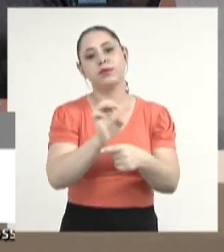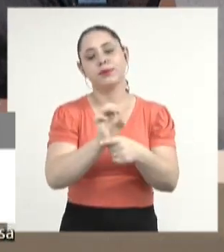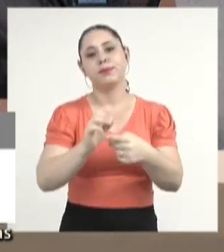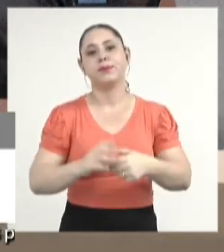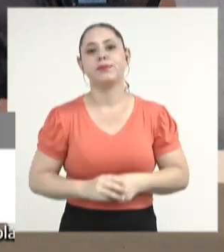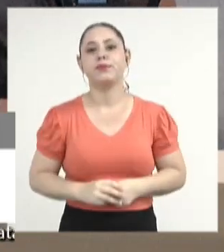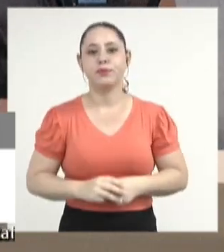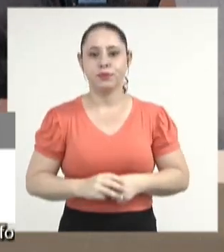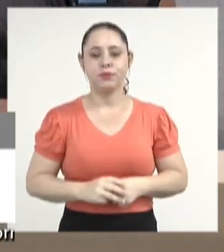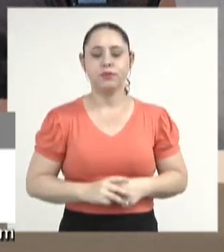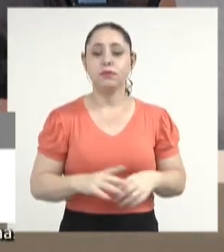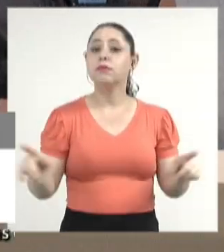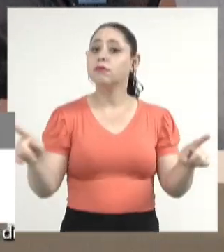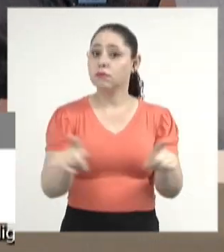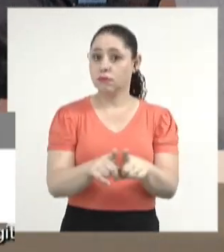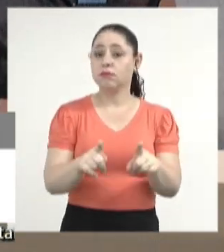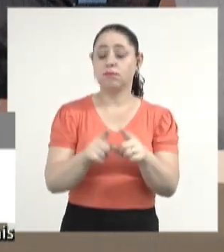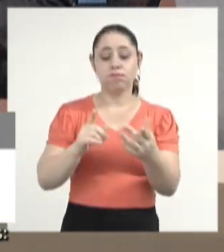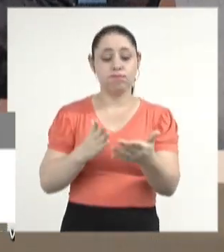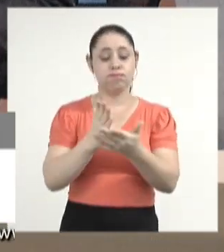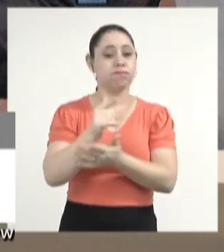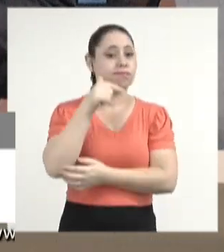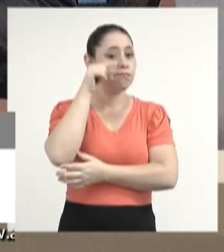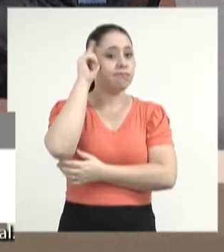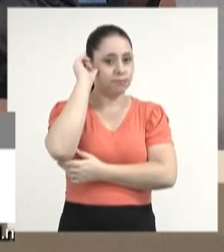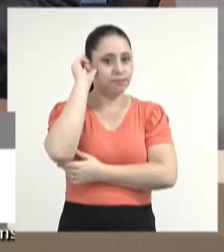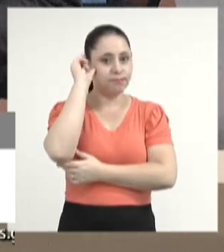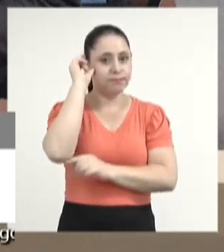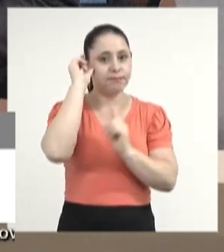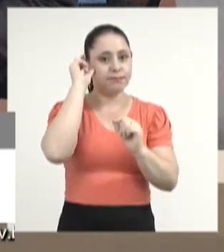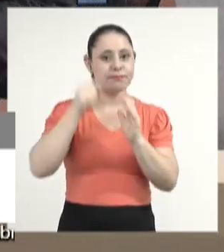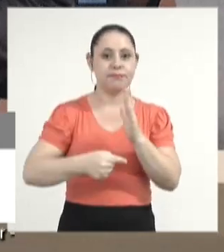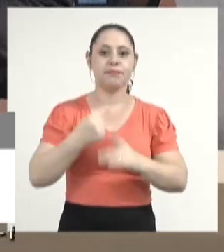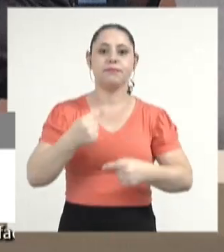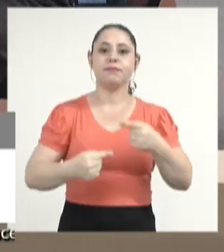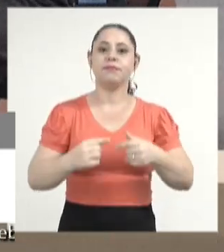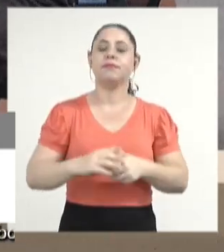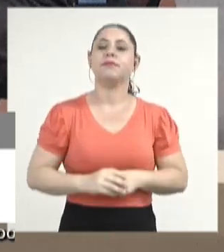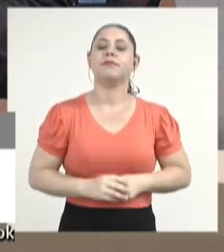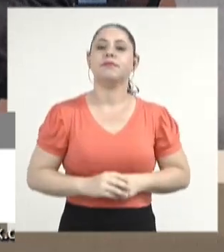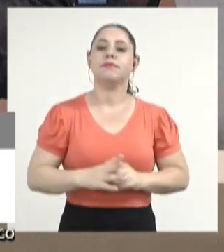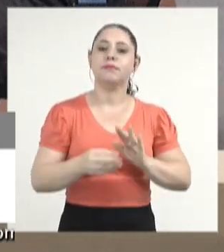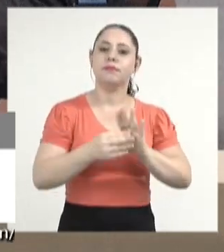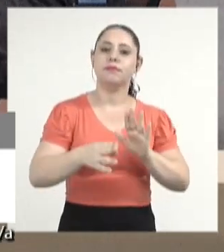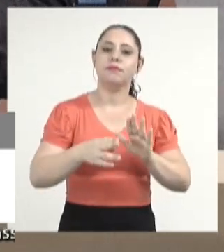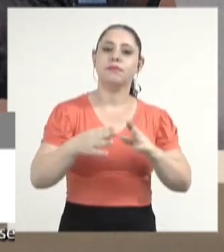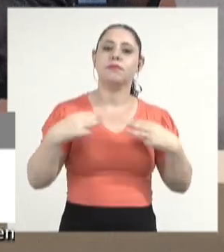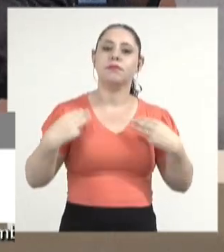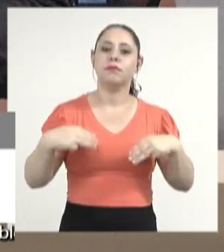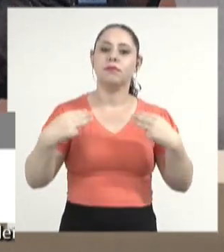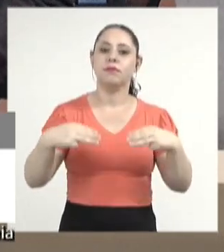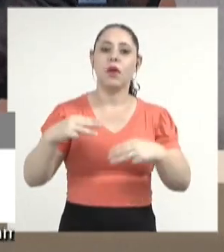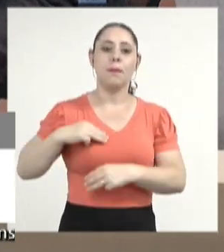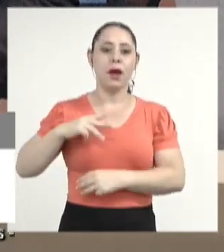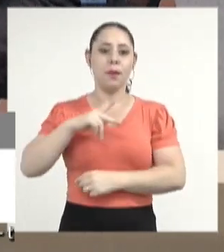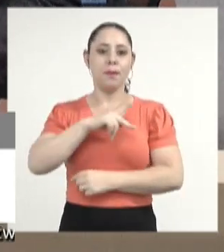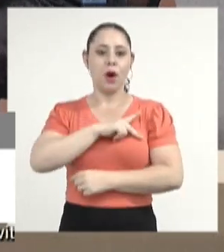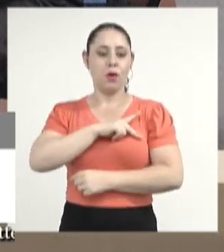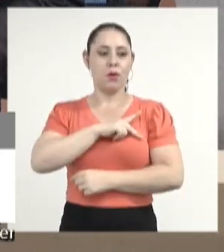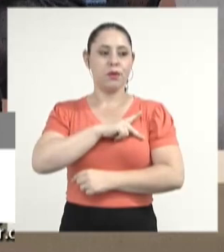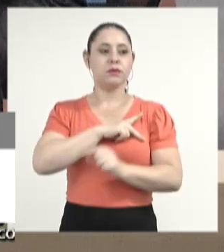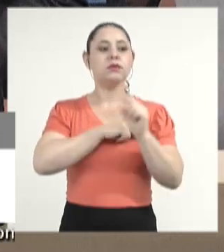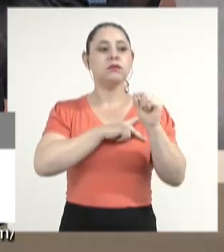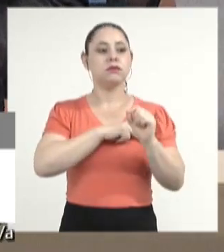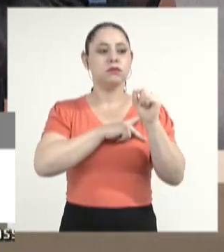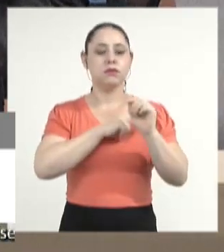Estado. Também foi aprovado ontem, em primeira discussão, de indicação do Ministério Público,